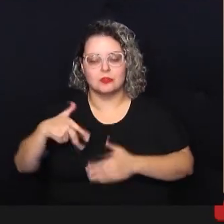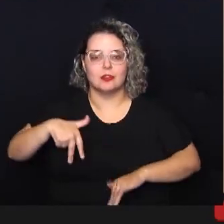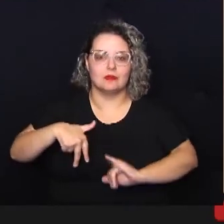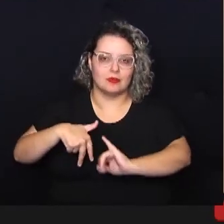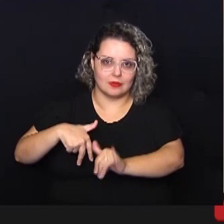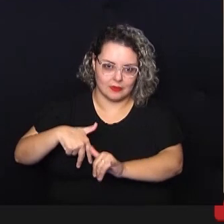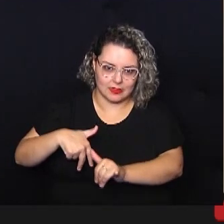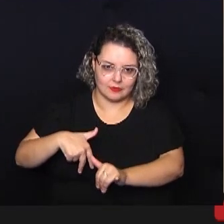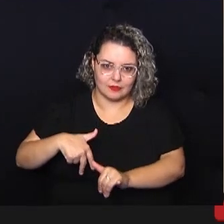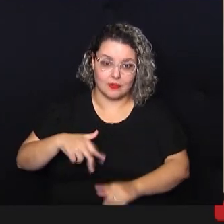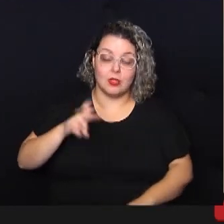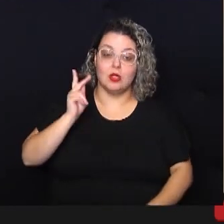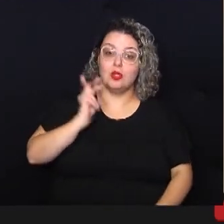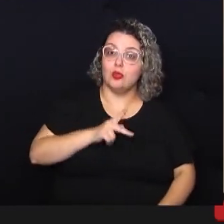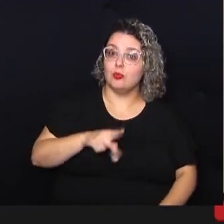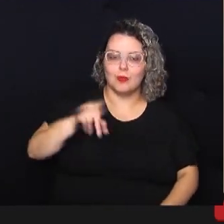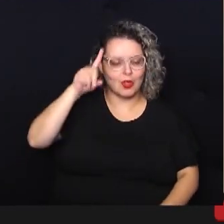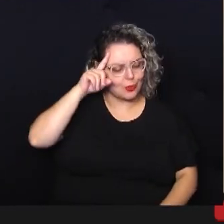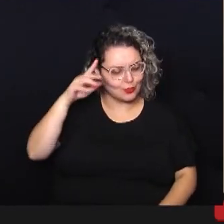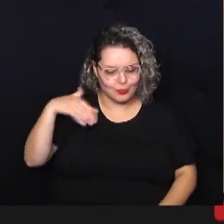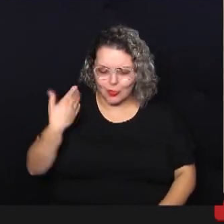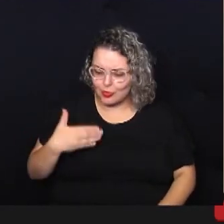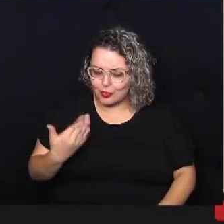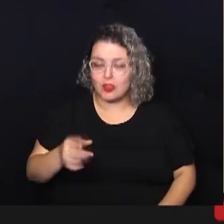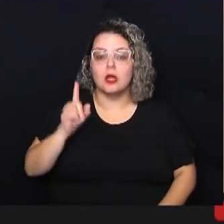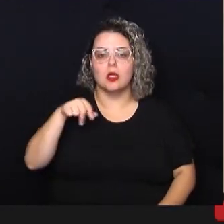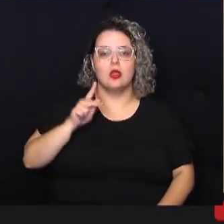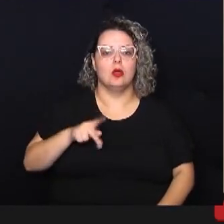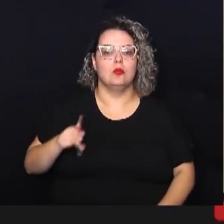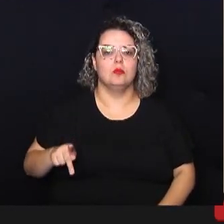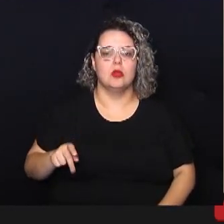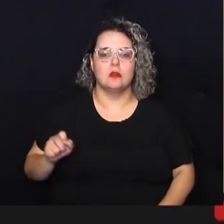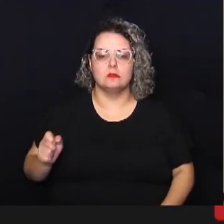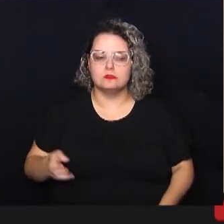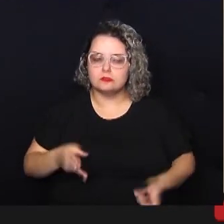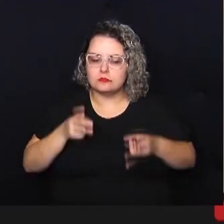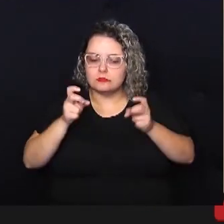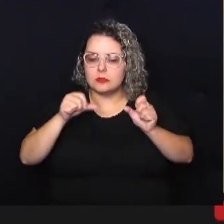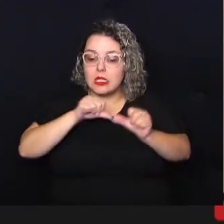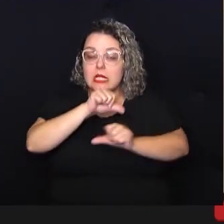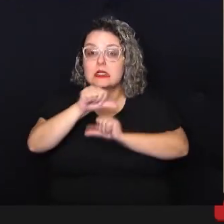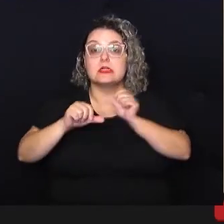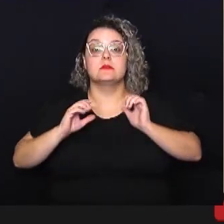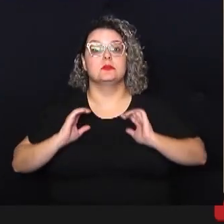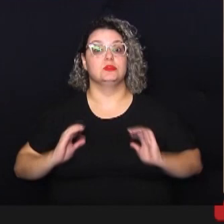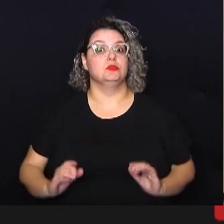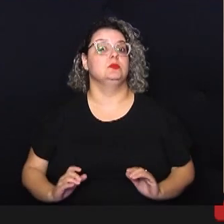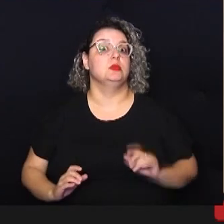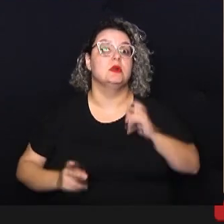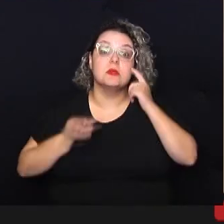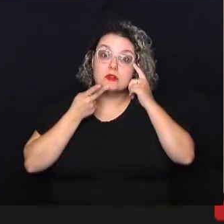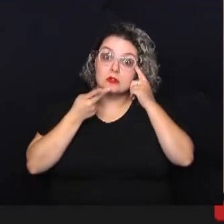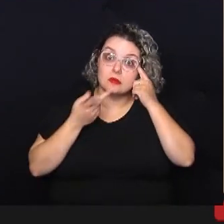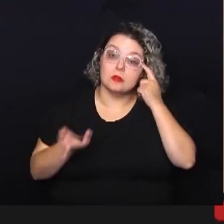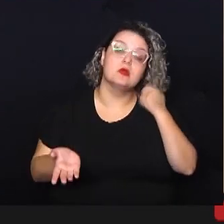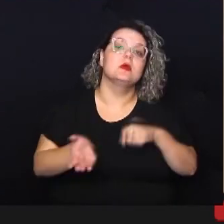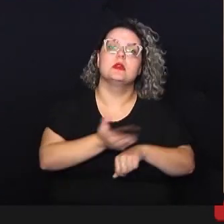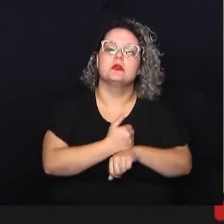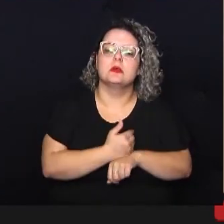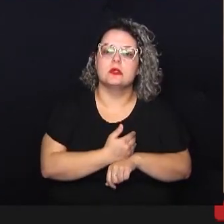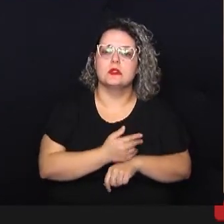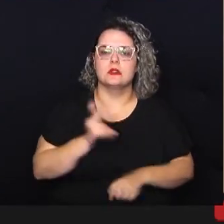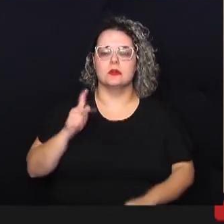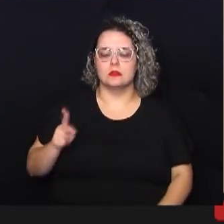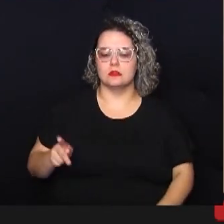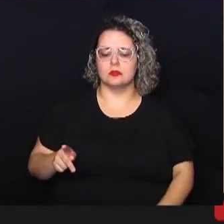é o professor que está com ela todo dia, é o professor que vai conseguir claramente ver essa mudança de comportamento que a gente estava falando antes. Né? Então, o professor